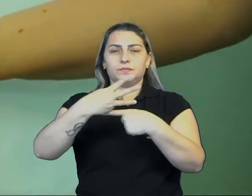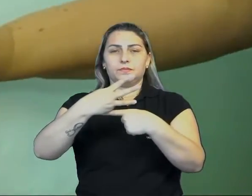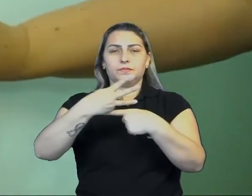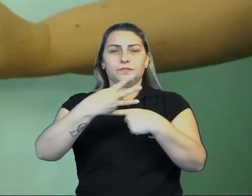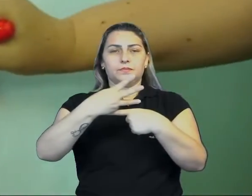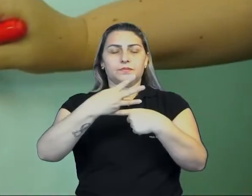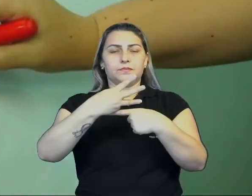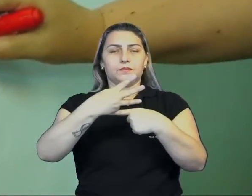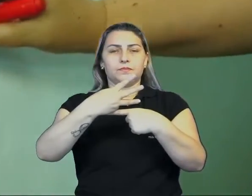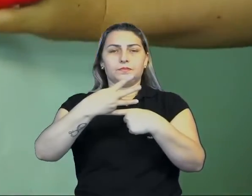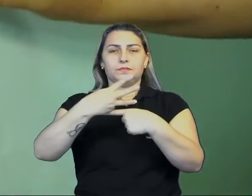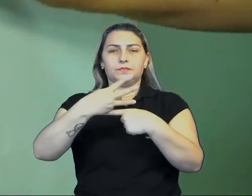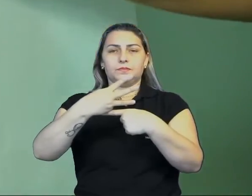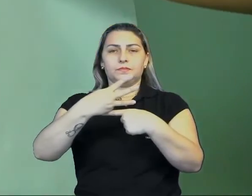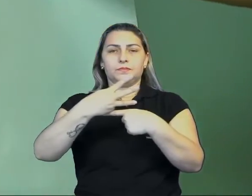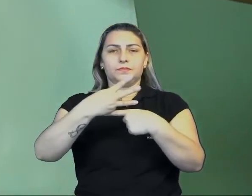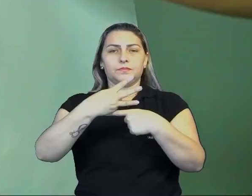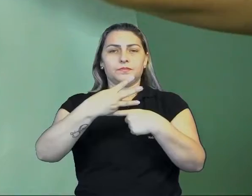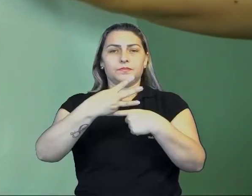estrofe.